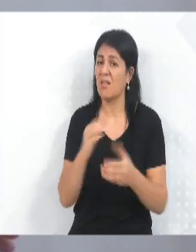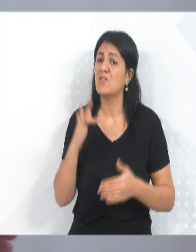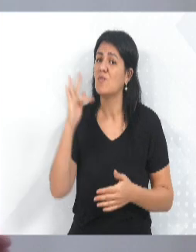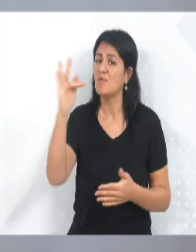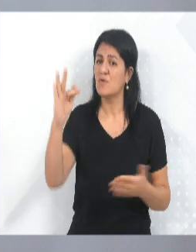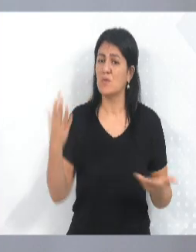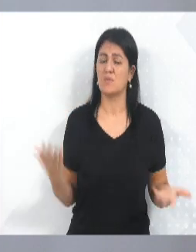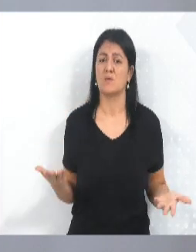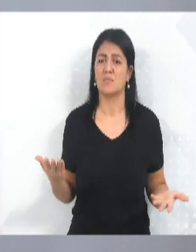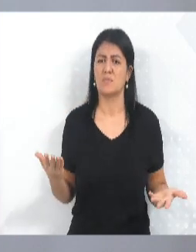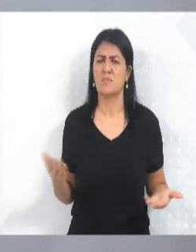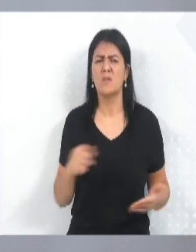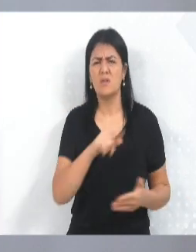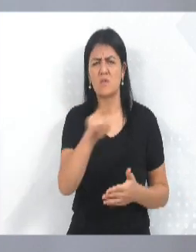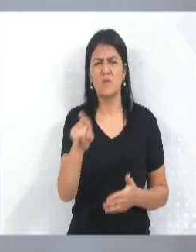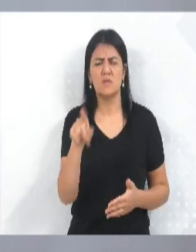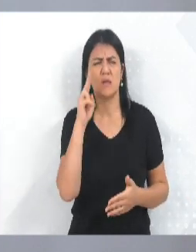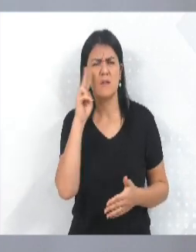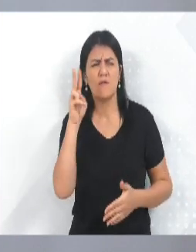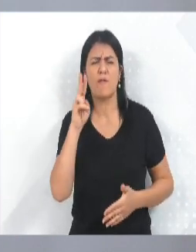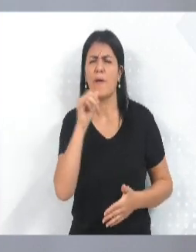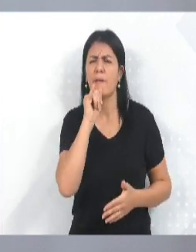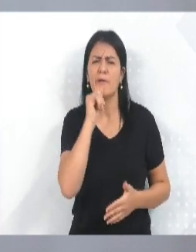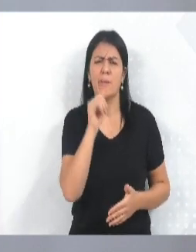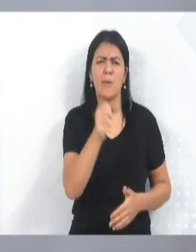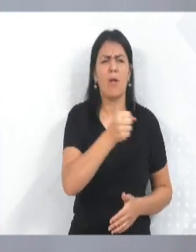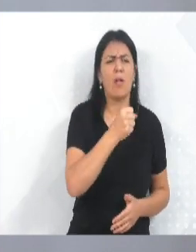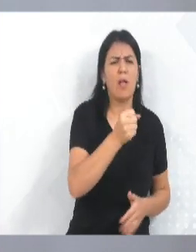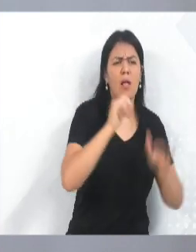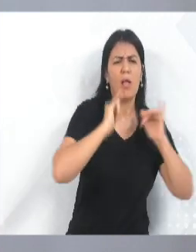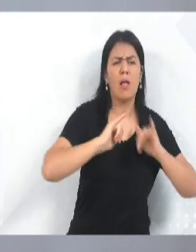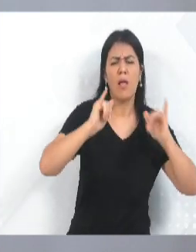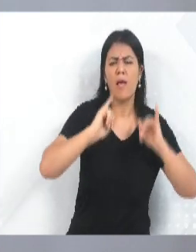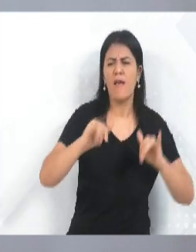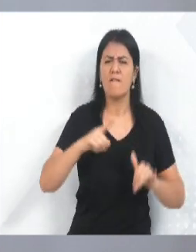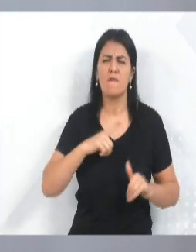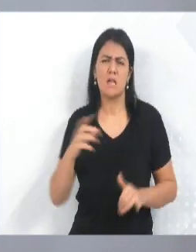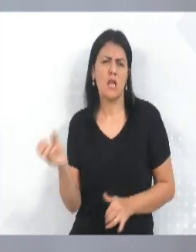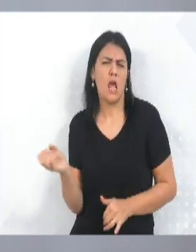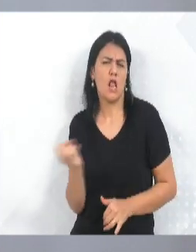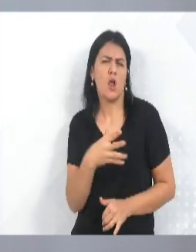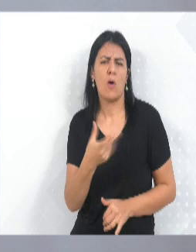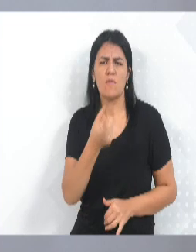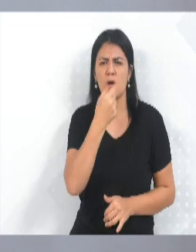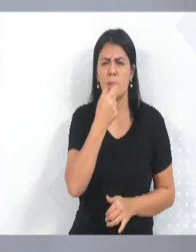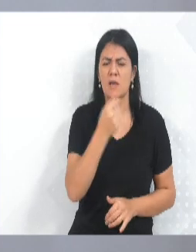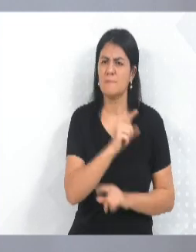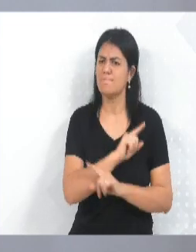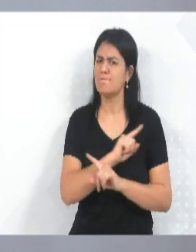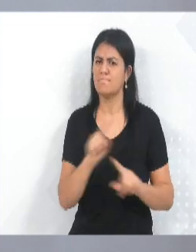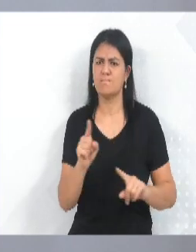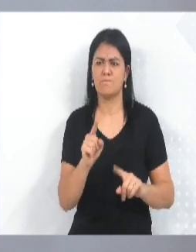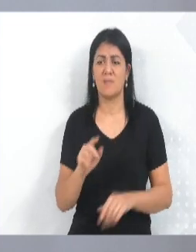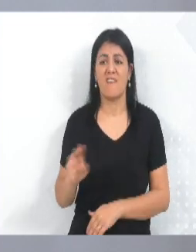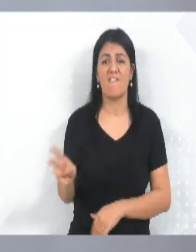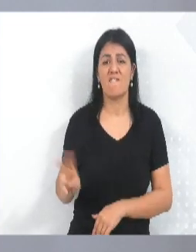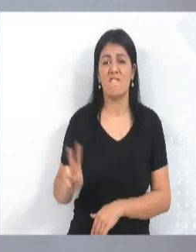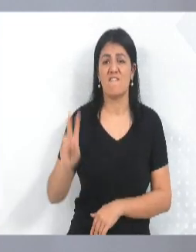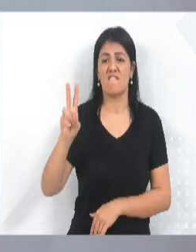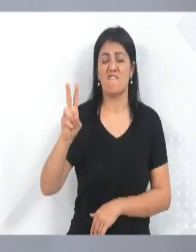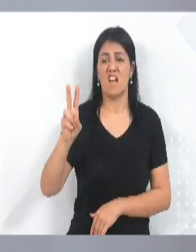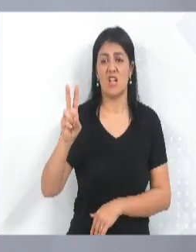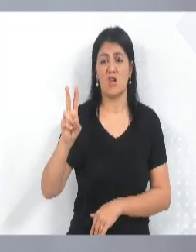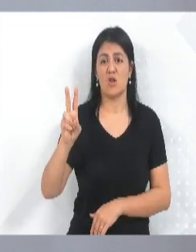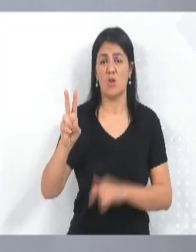quando vocês escuto na imprensa dizendo que nós vamos ter novos antibióticos o preço de um ótico de última